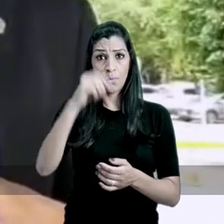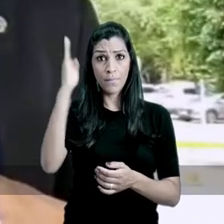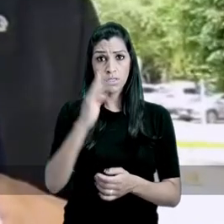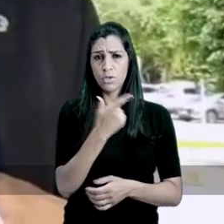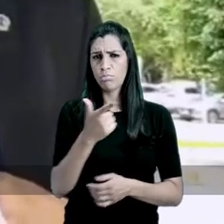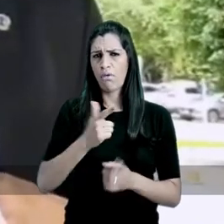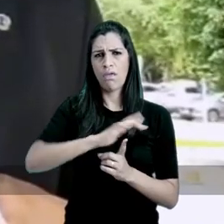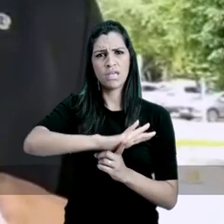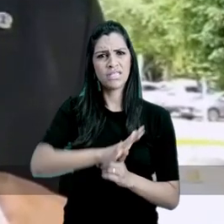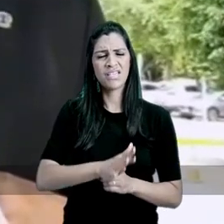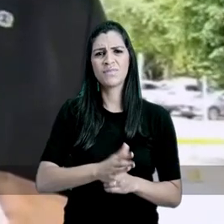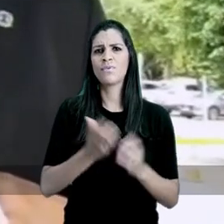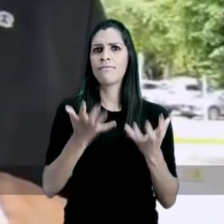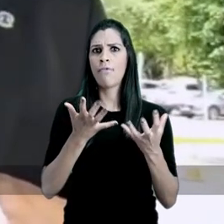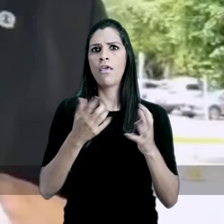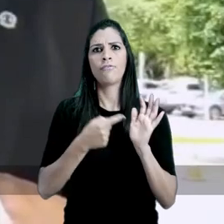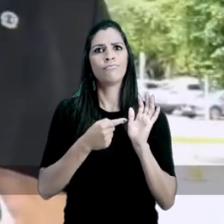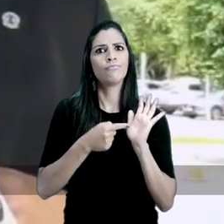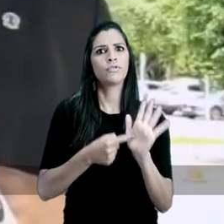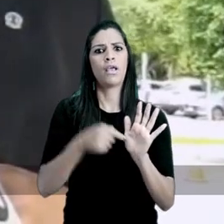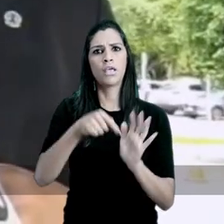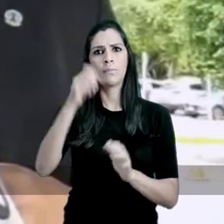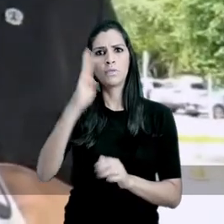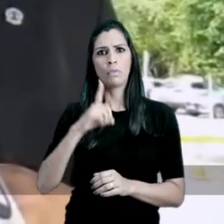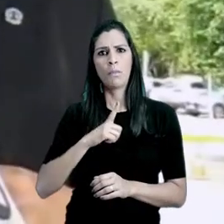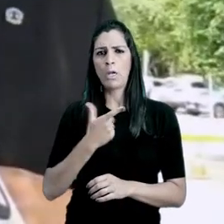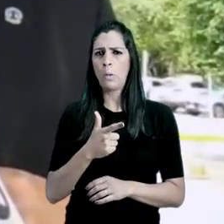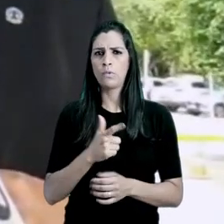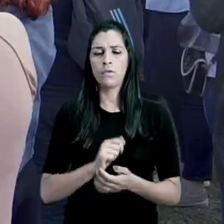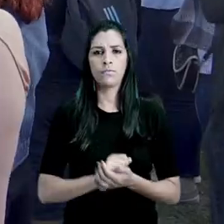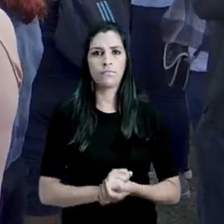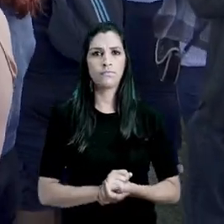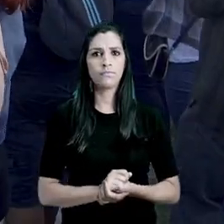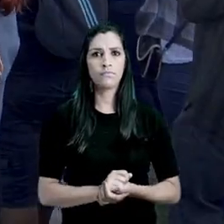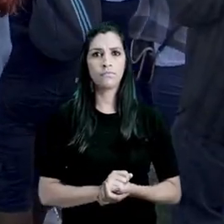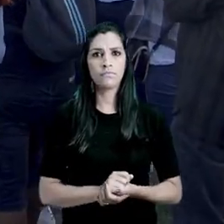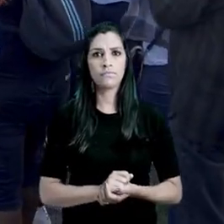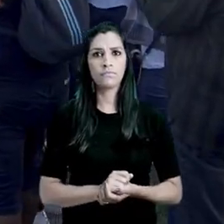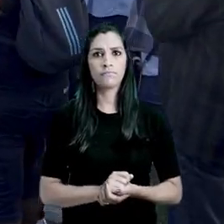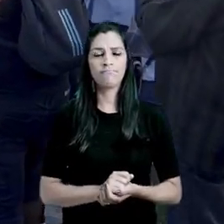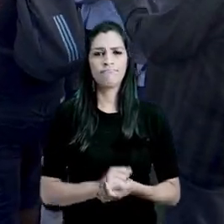não existe racismo. Isso é uma coisa que querem importar aqui para o Brasil, isso não existe aqui.